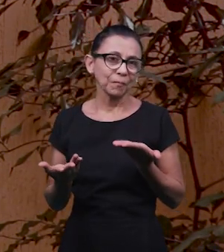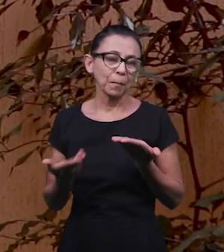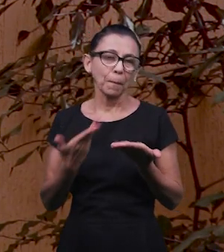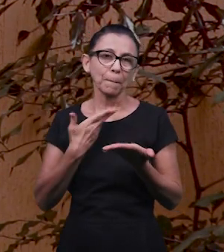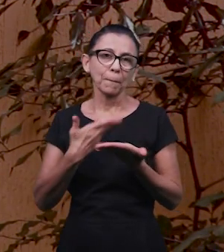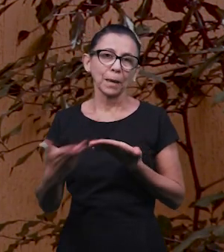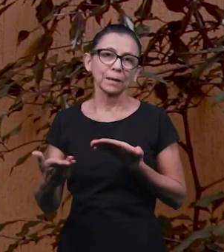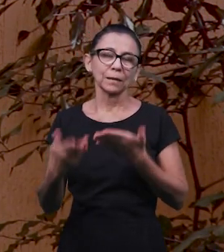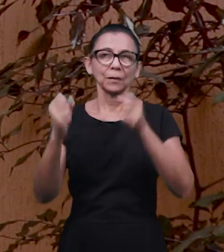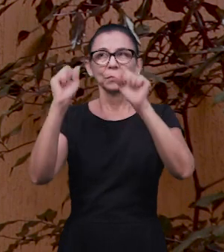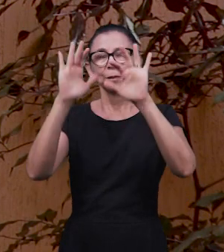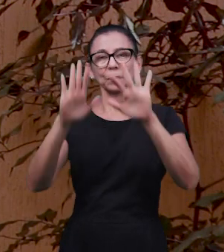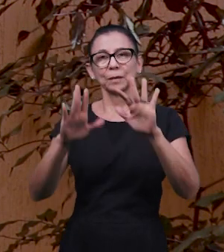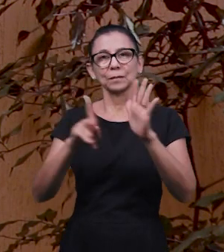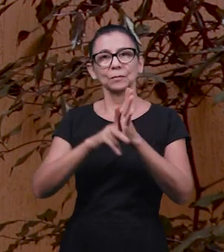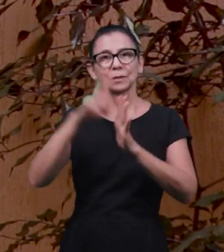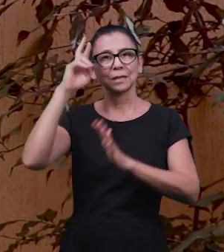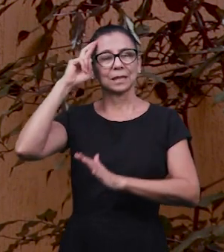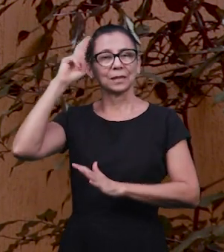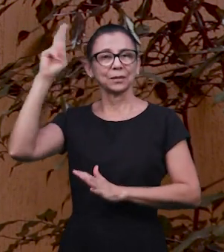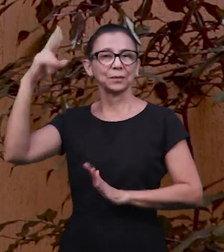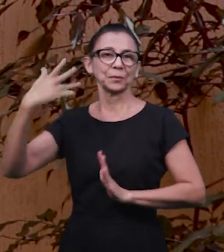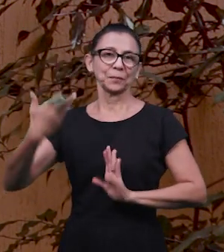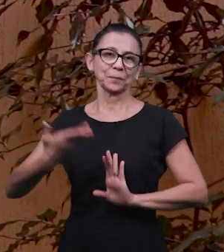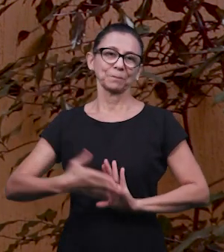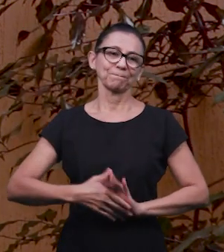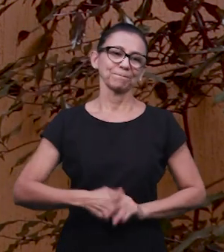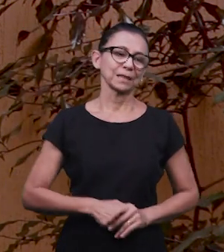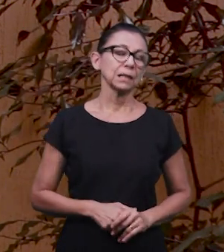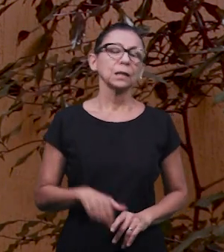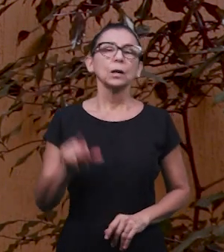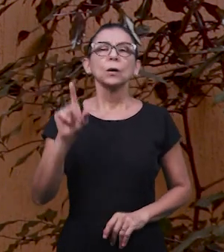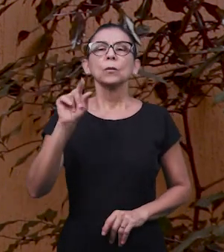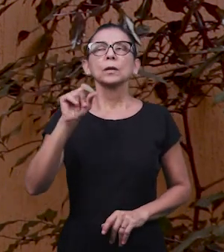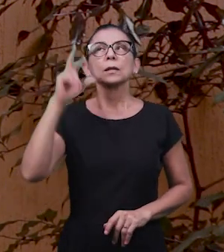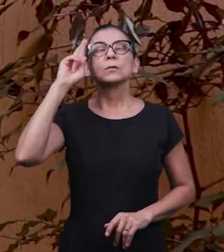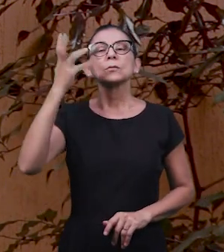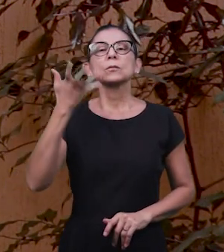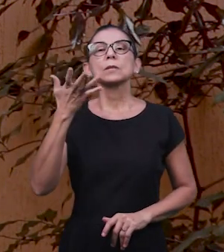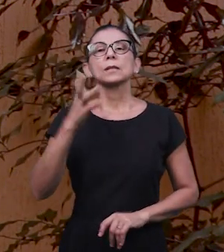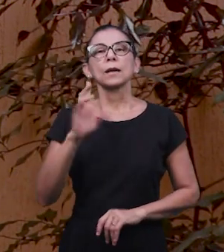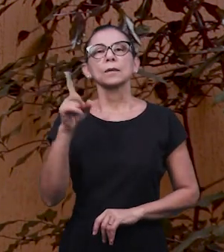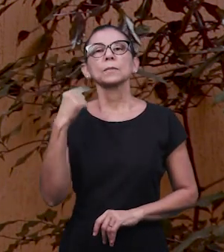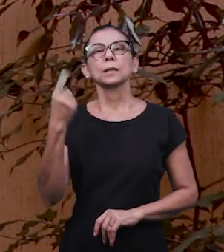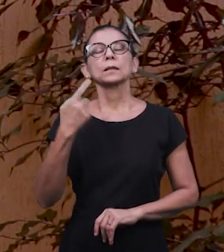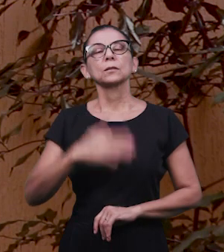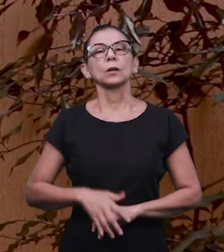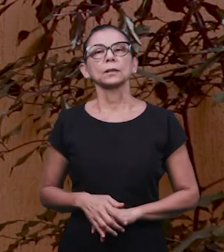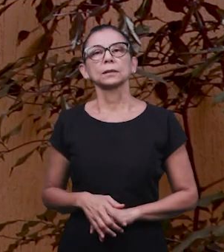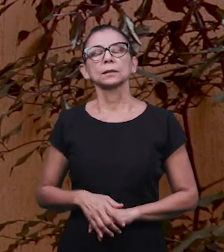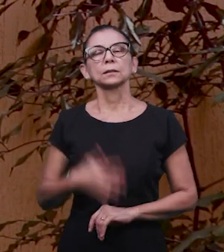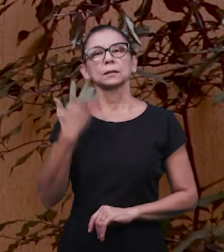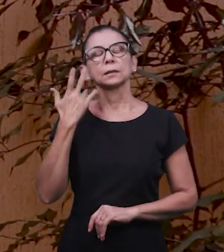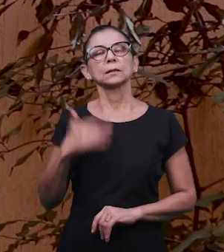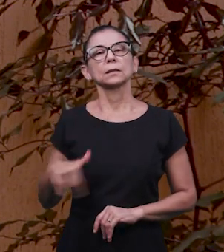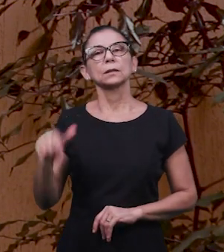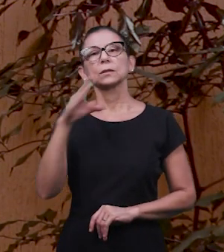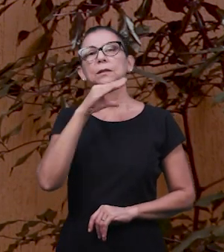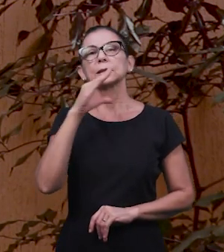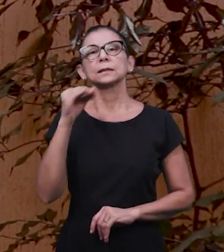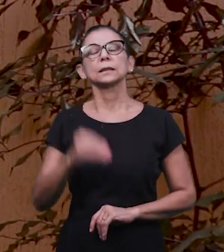Ele desobedeceu ao Senhor. Sansão deixou de ouvir e deixou de atender à voz